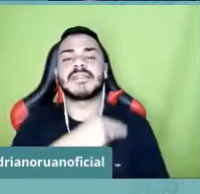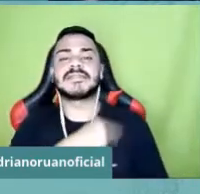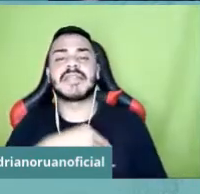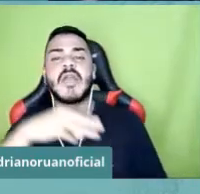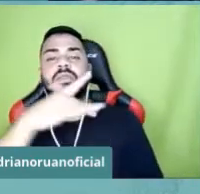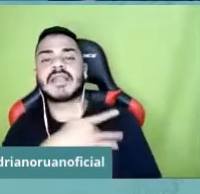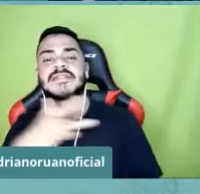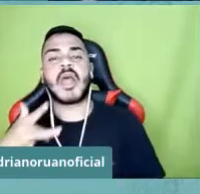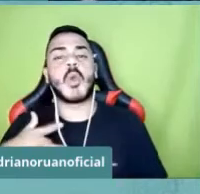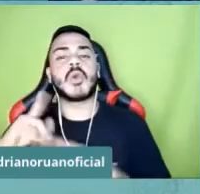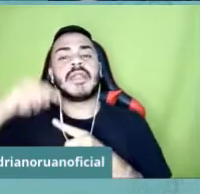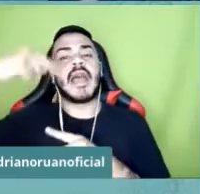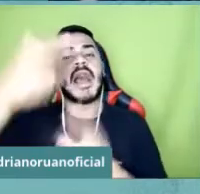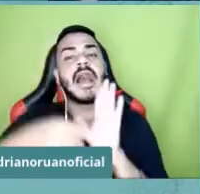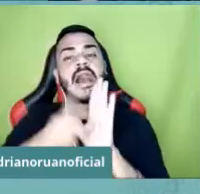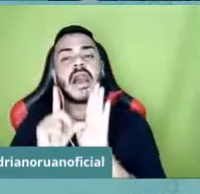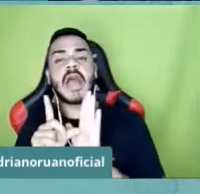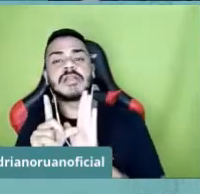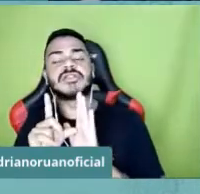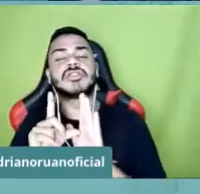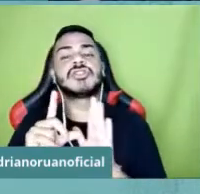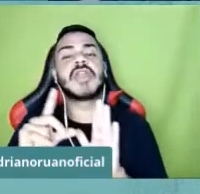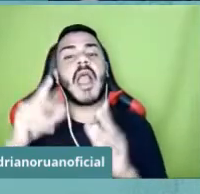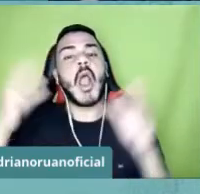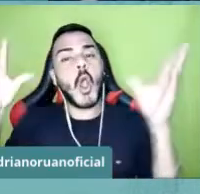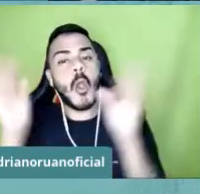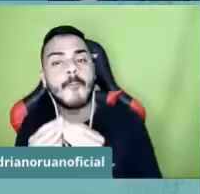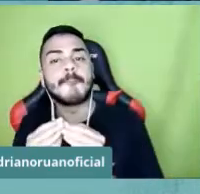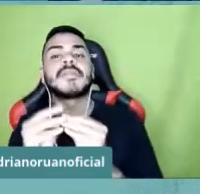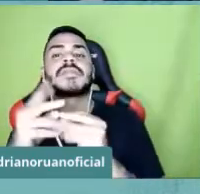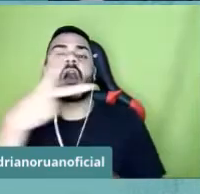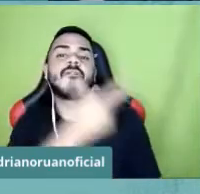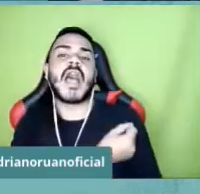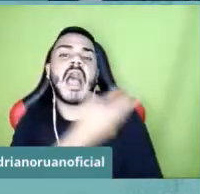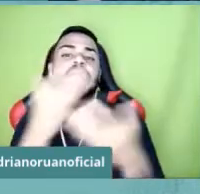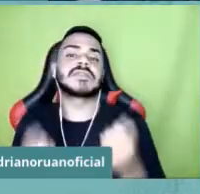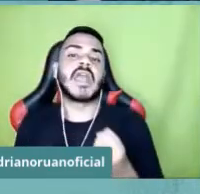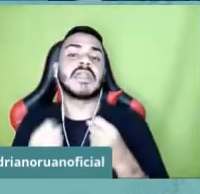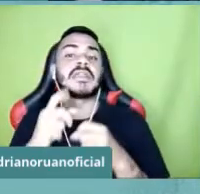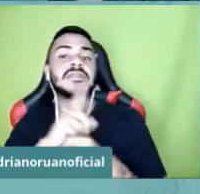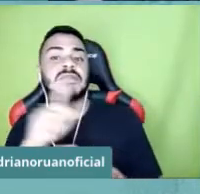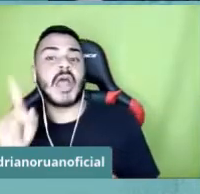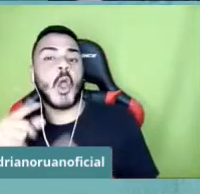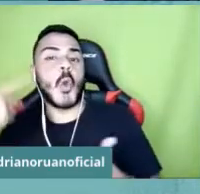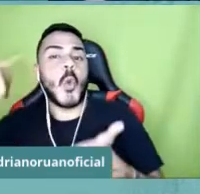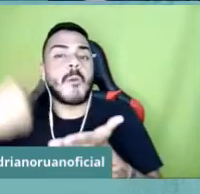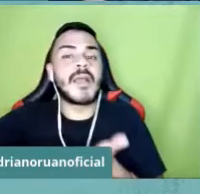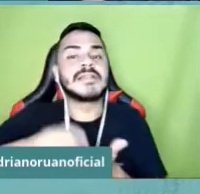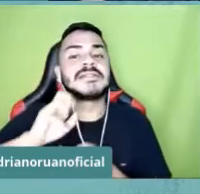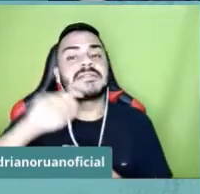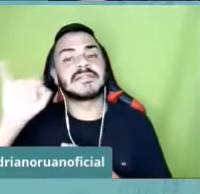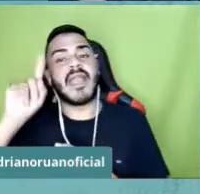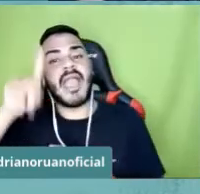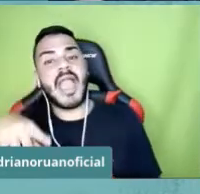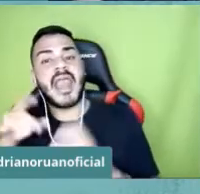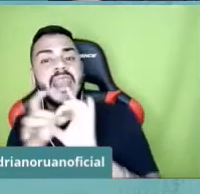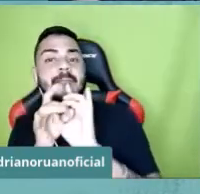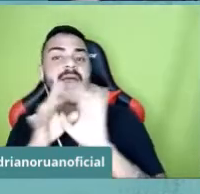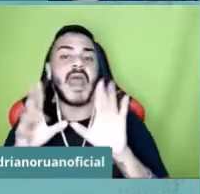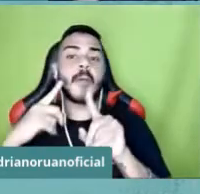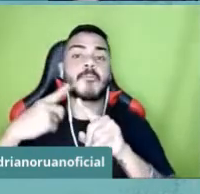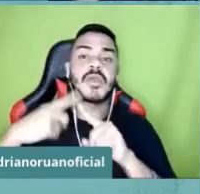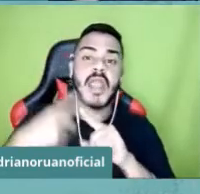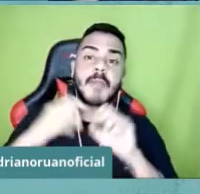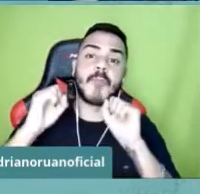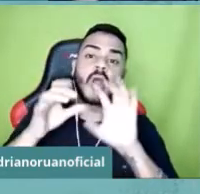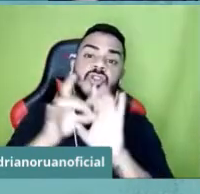antes de definir se a vacina vai ser incorporada. Isso não define se ela vai ser liberada, porque ela pode ser